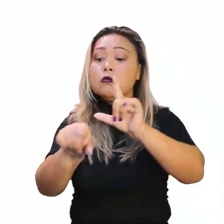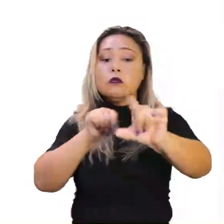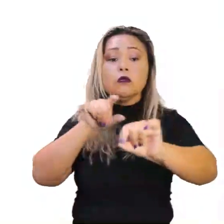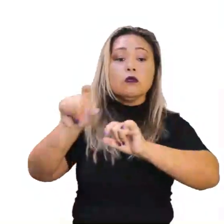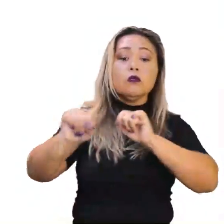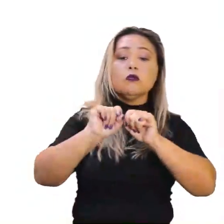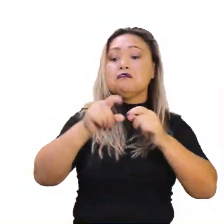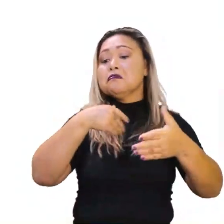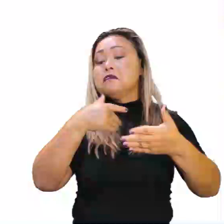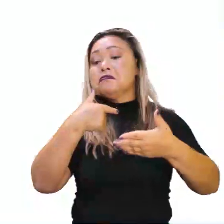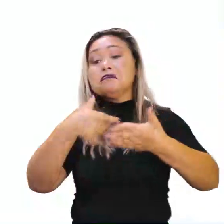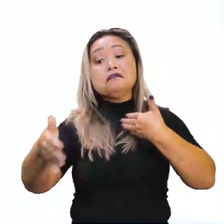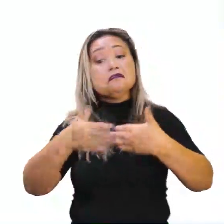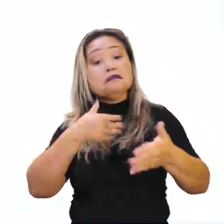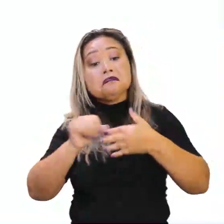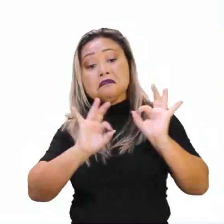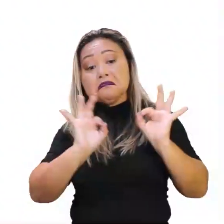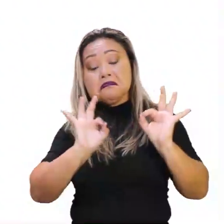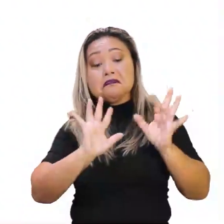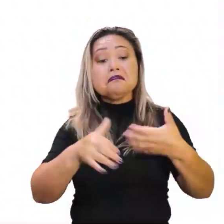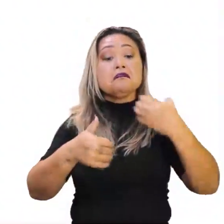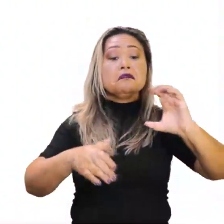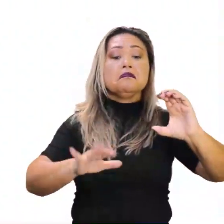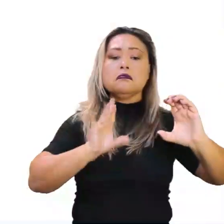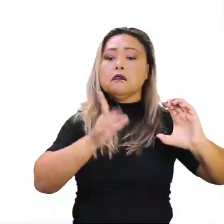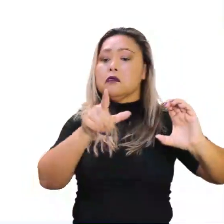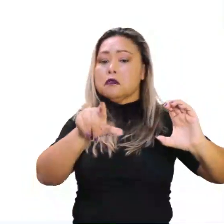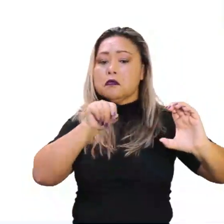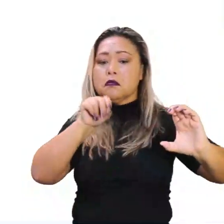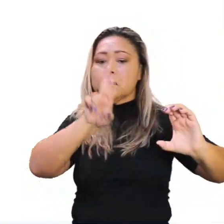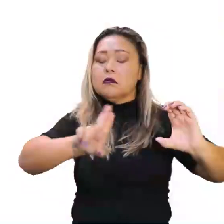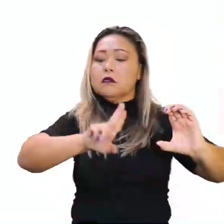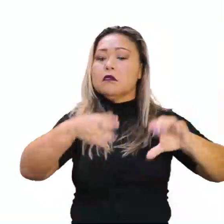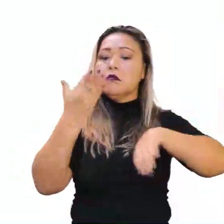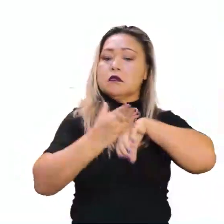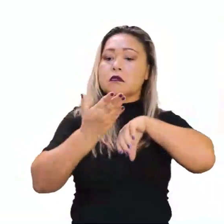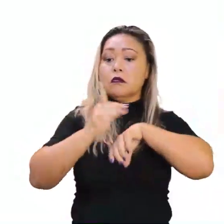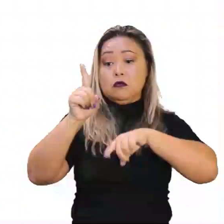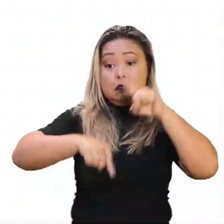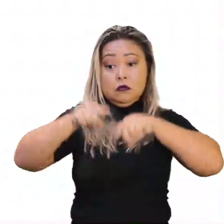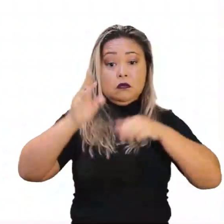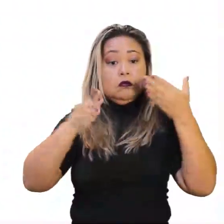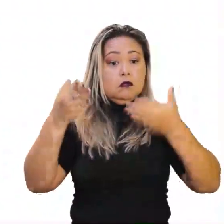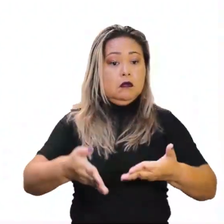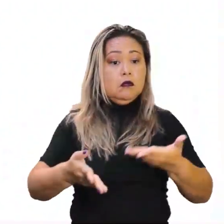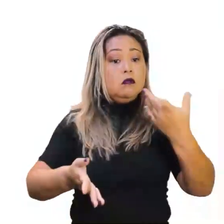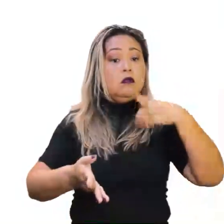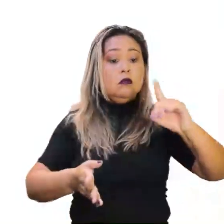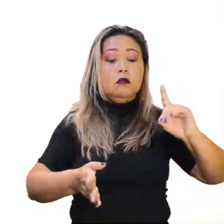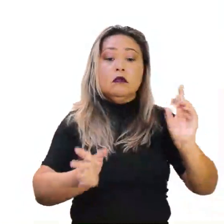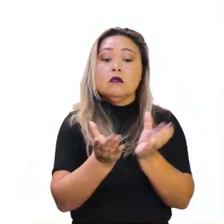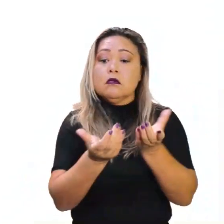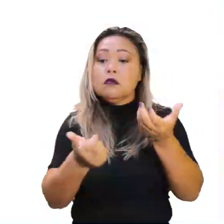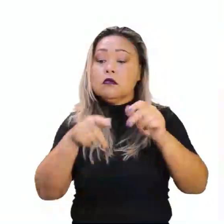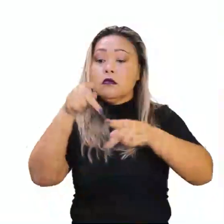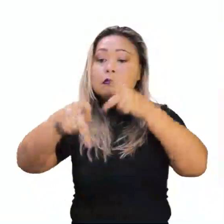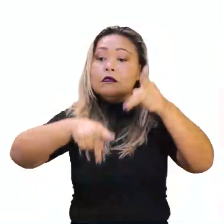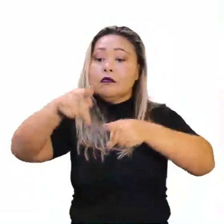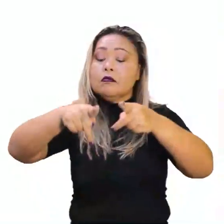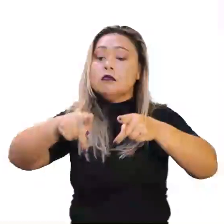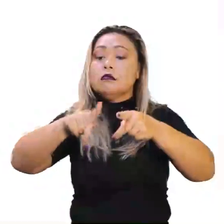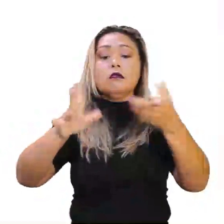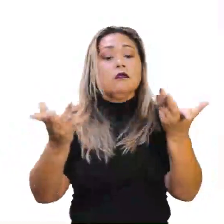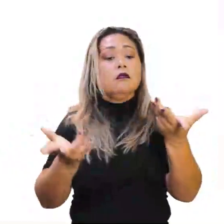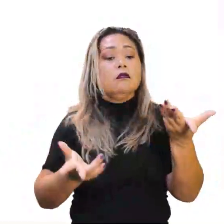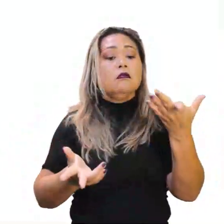cores foram escolhidos em critérios. C. Somente pela utilização prática do objeto. D.